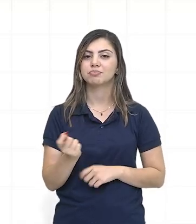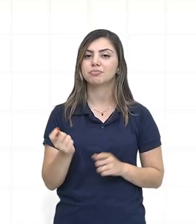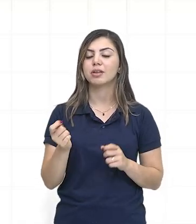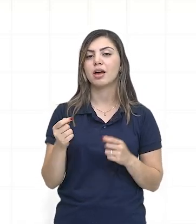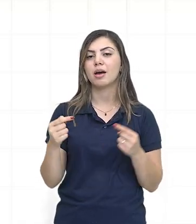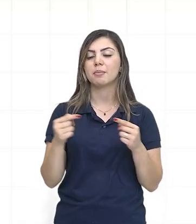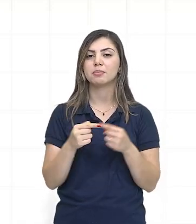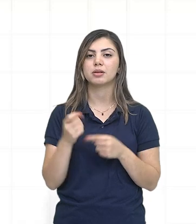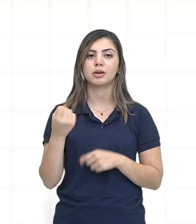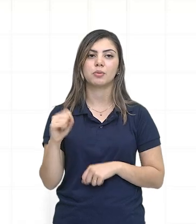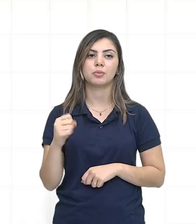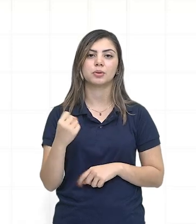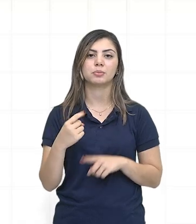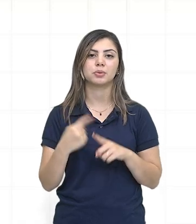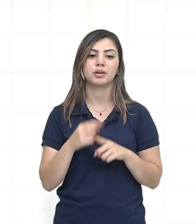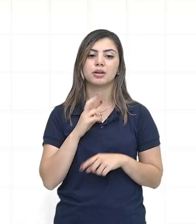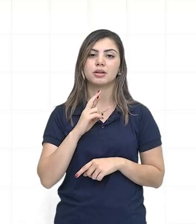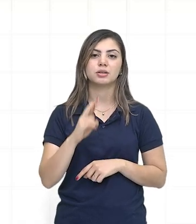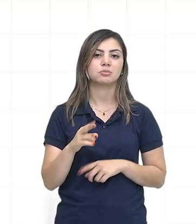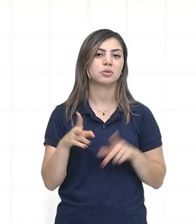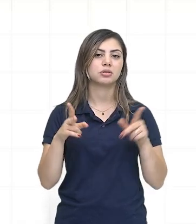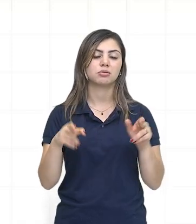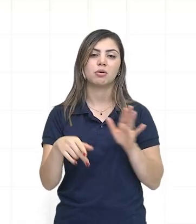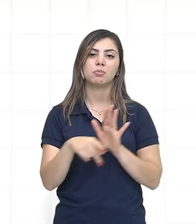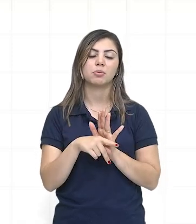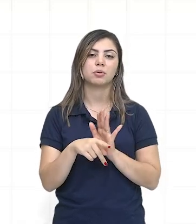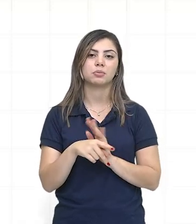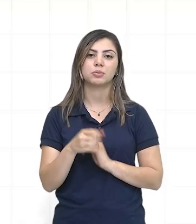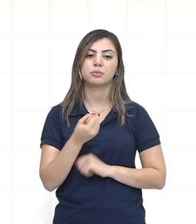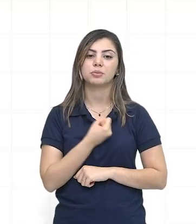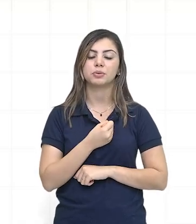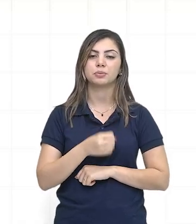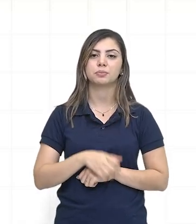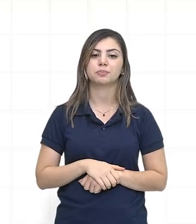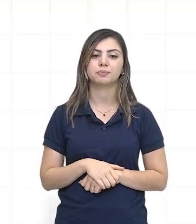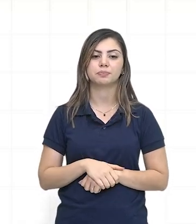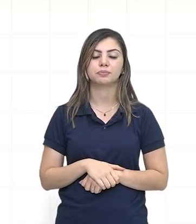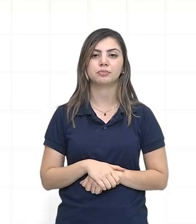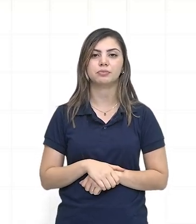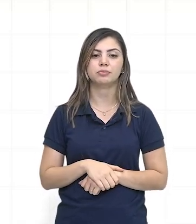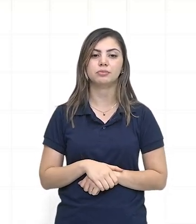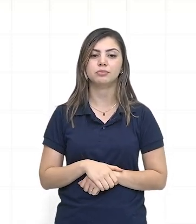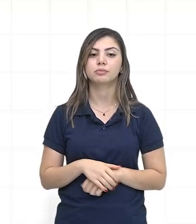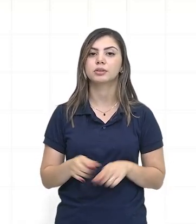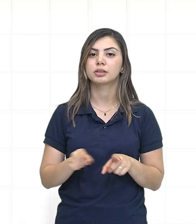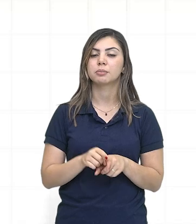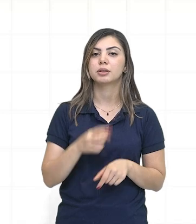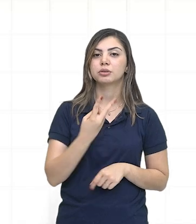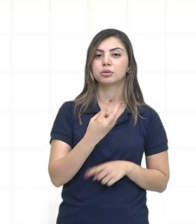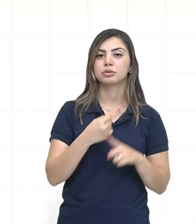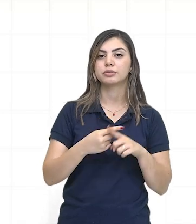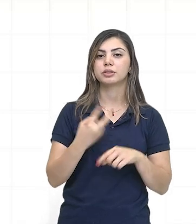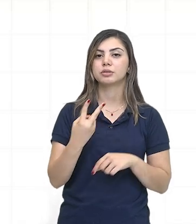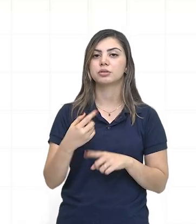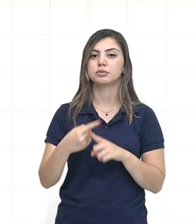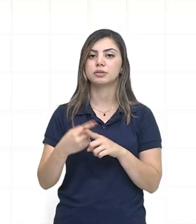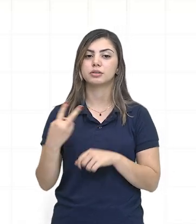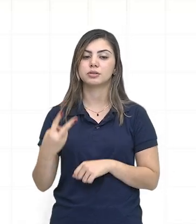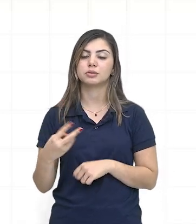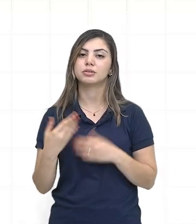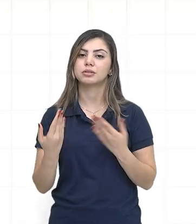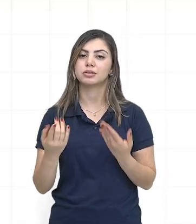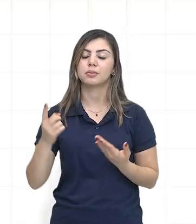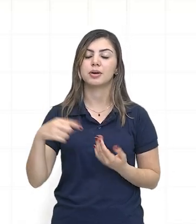de representar o 8, porque o resultado dessa operação é 8. E aqui, 2 vezes 2 vezes 2 é uma